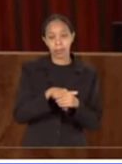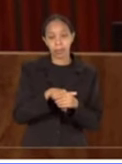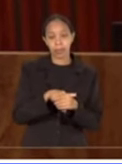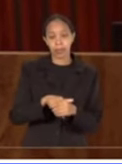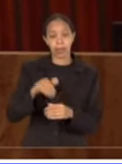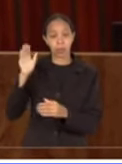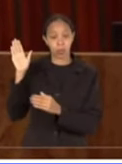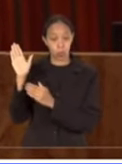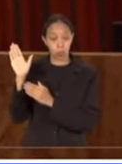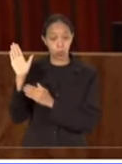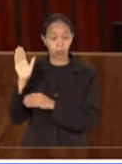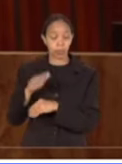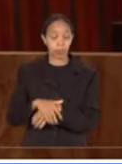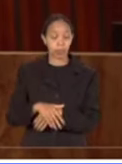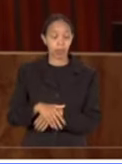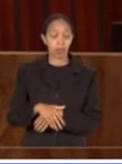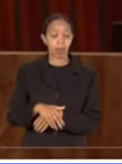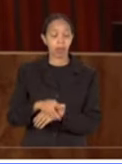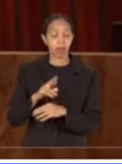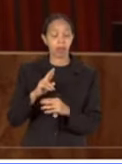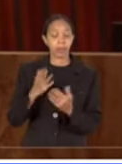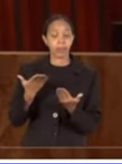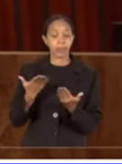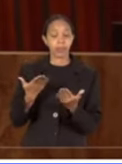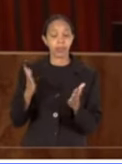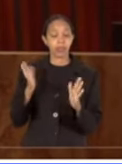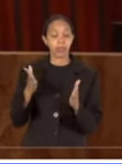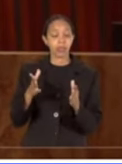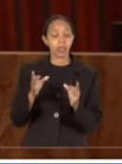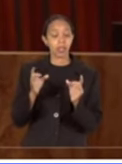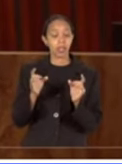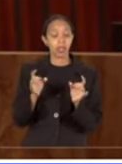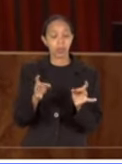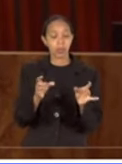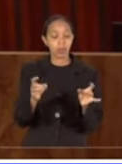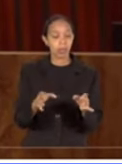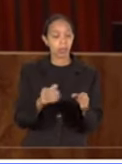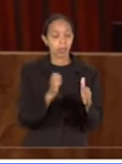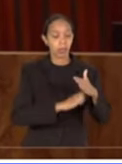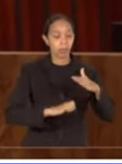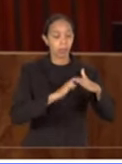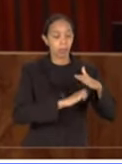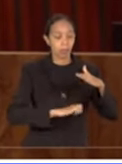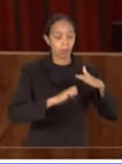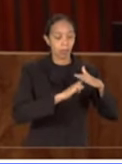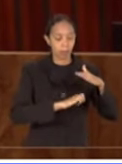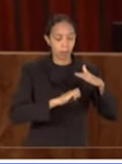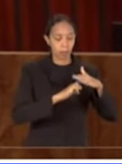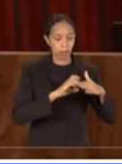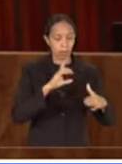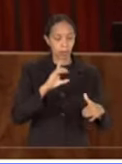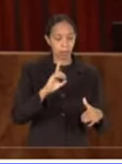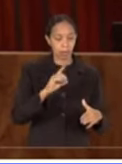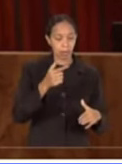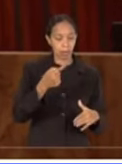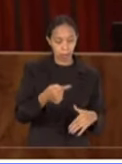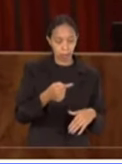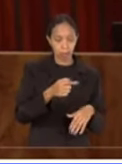dos candidatos. Em relação aos gastos com a empresa D7 Produções Cinematográficas